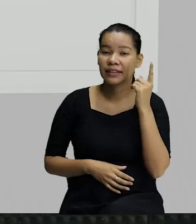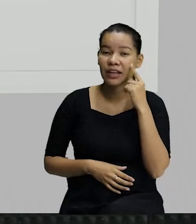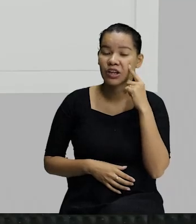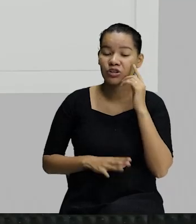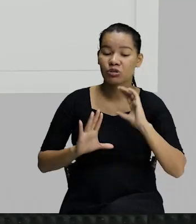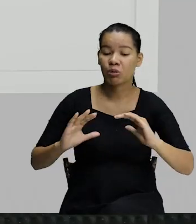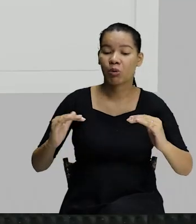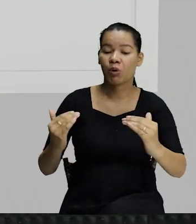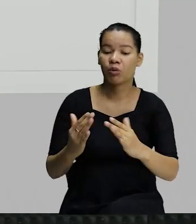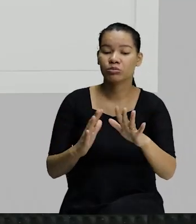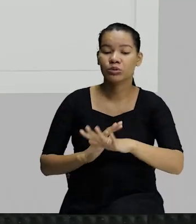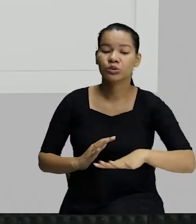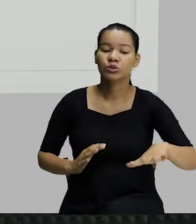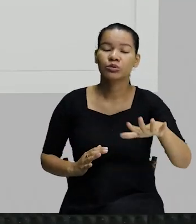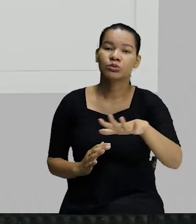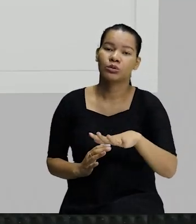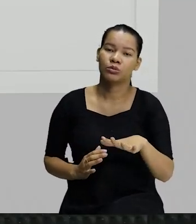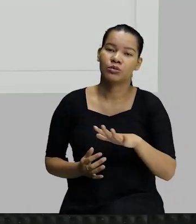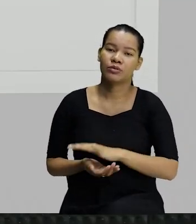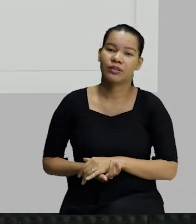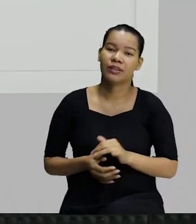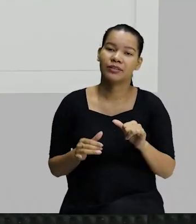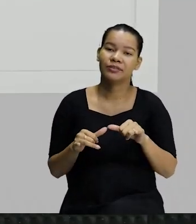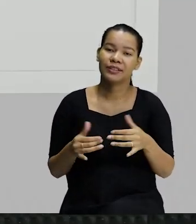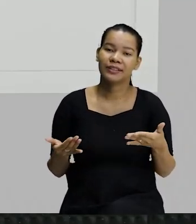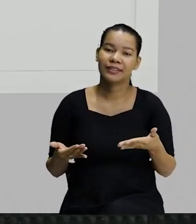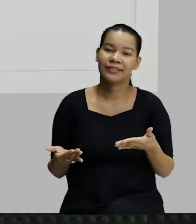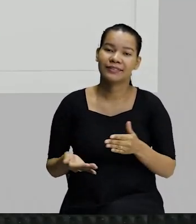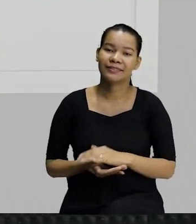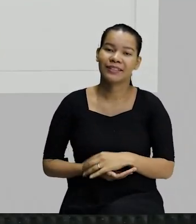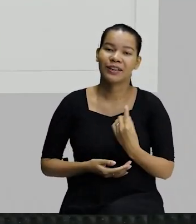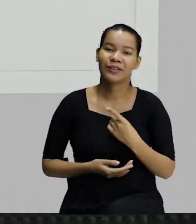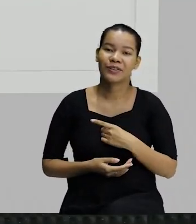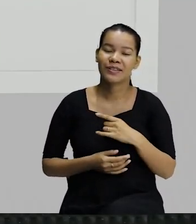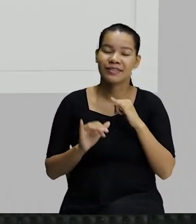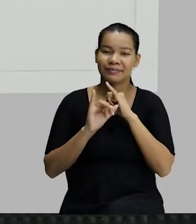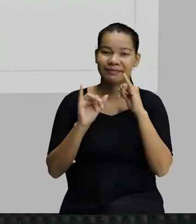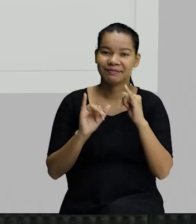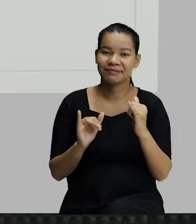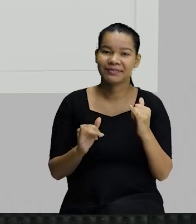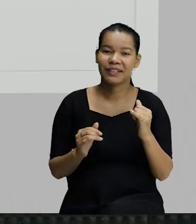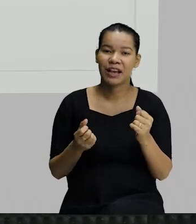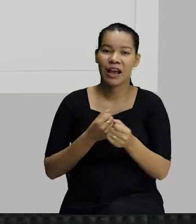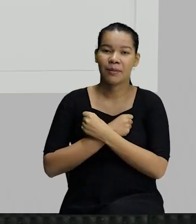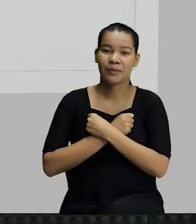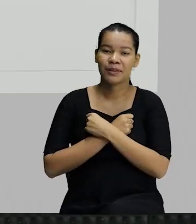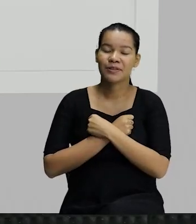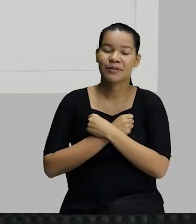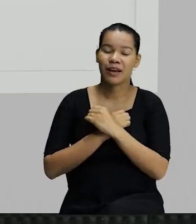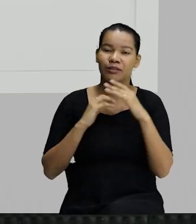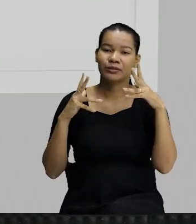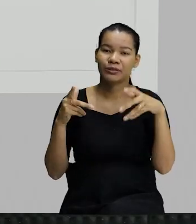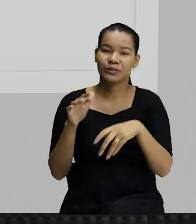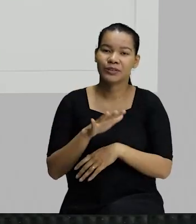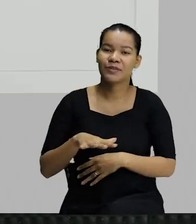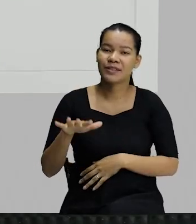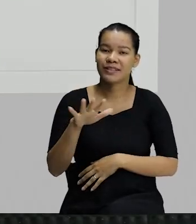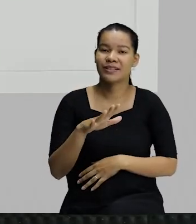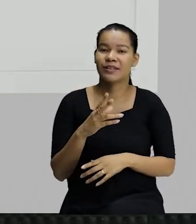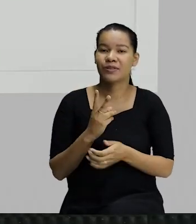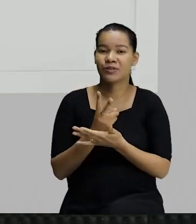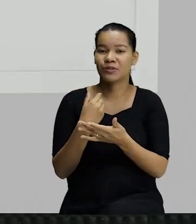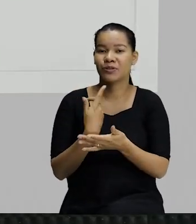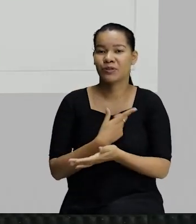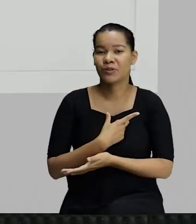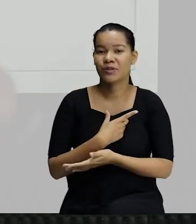coletividade, certo? Bom, fica aqui, né, a nossa mensagem. Um forte abraço a vocês. Continue conosco